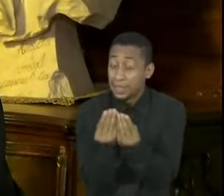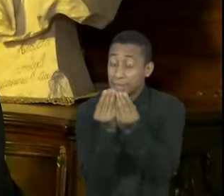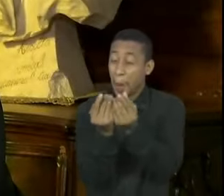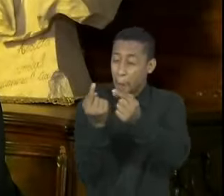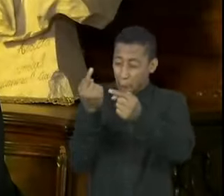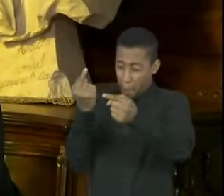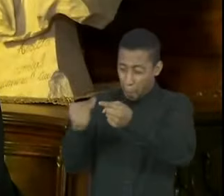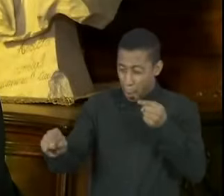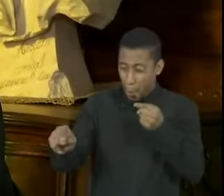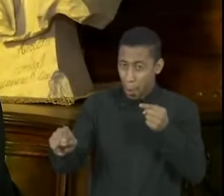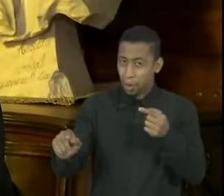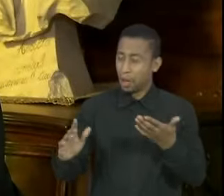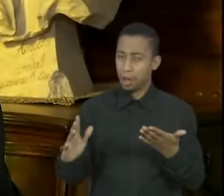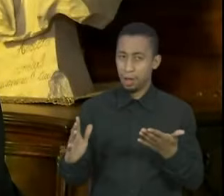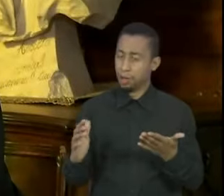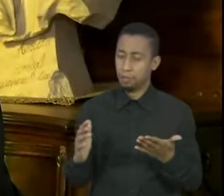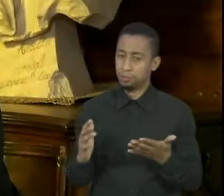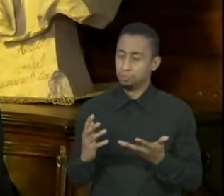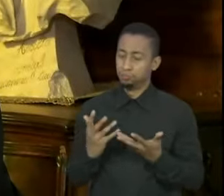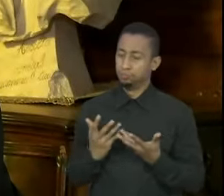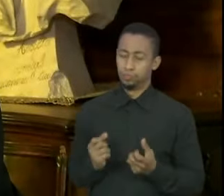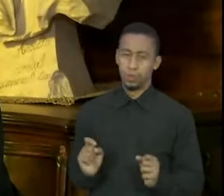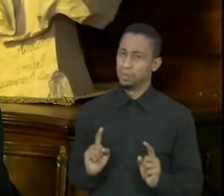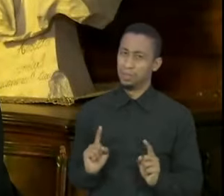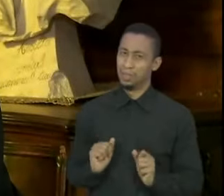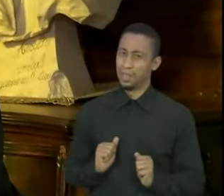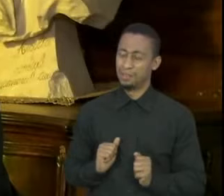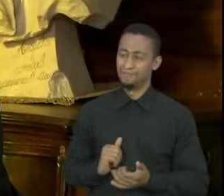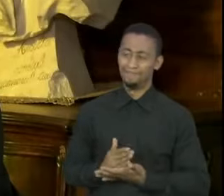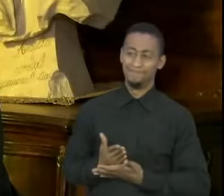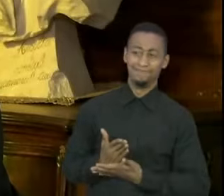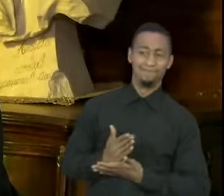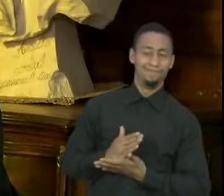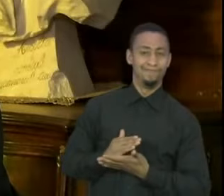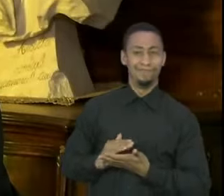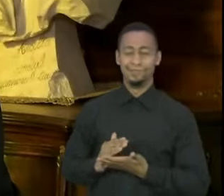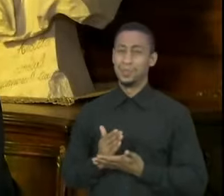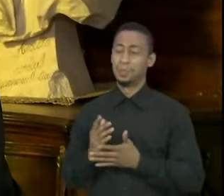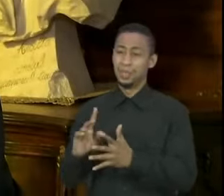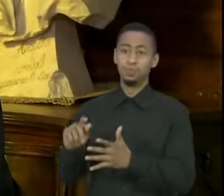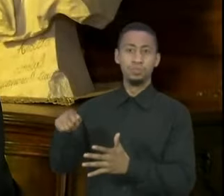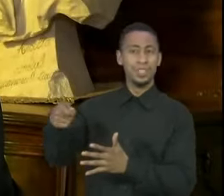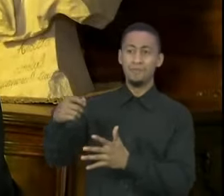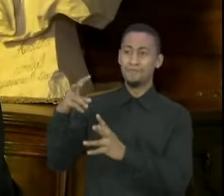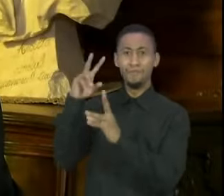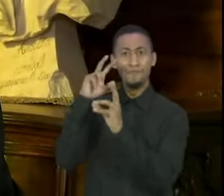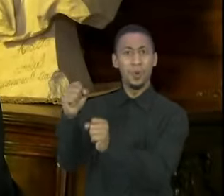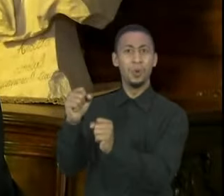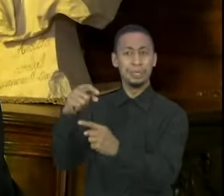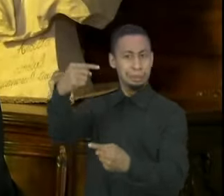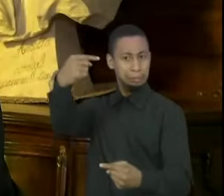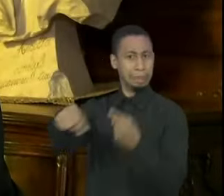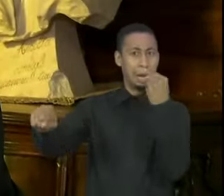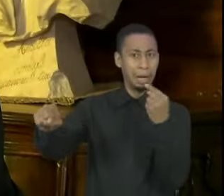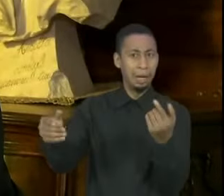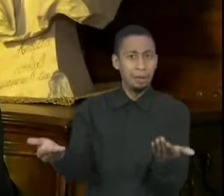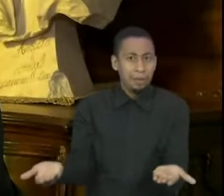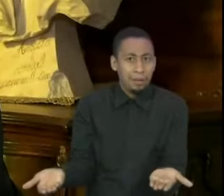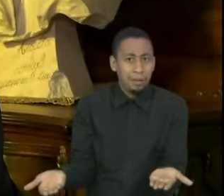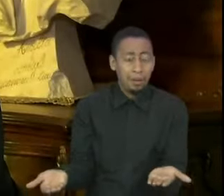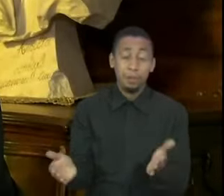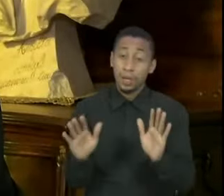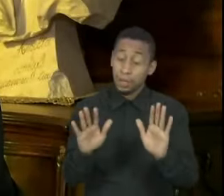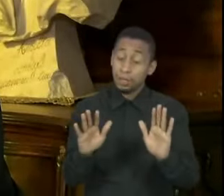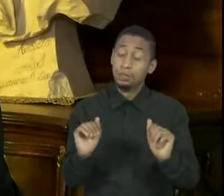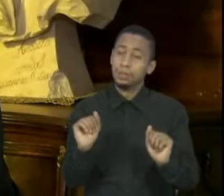pelo poder público não me senti confortável em relações por isso eu entendi